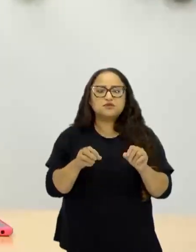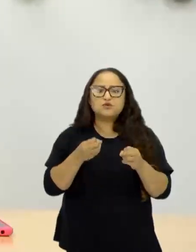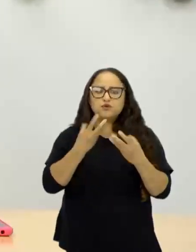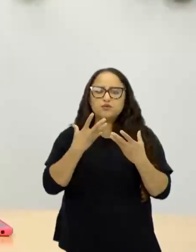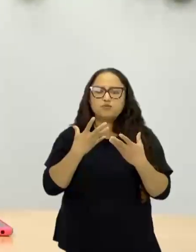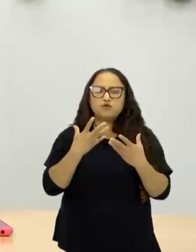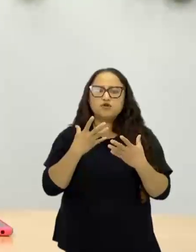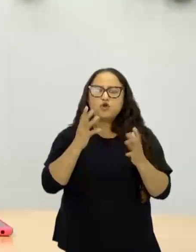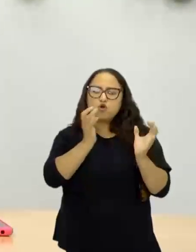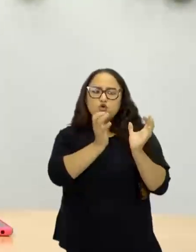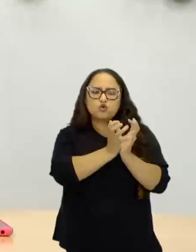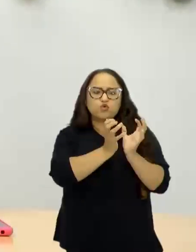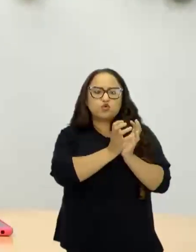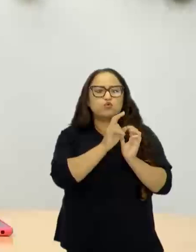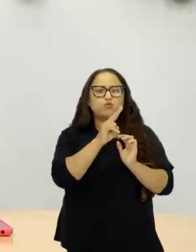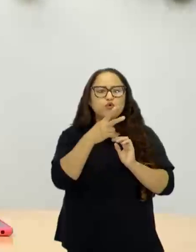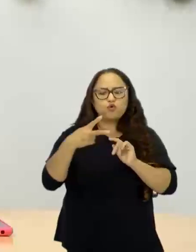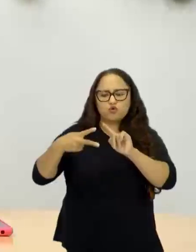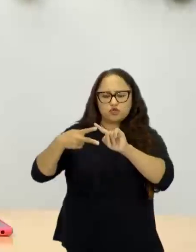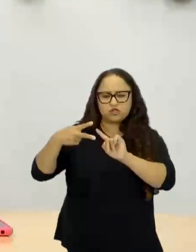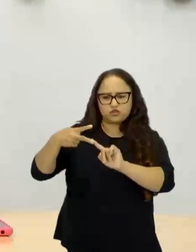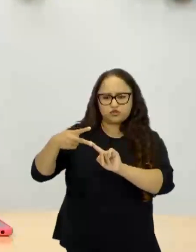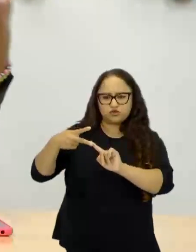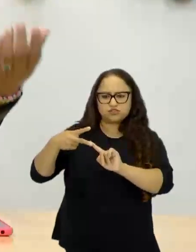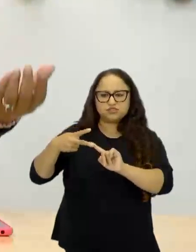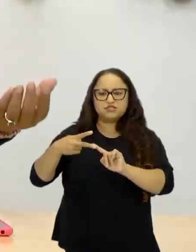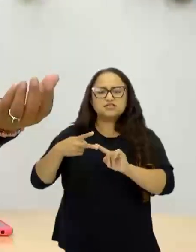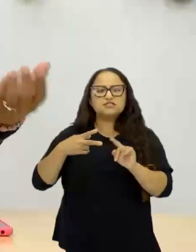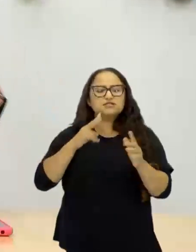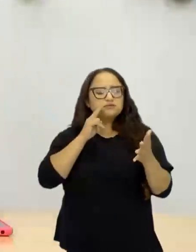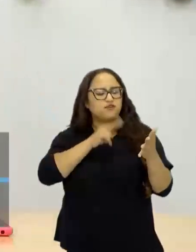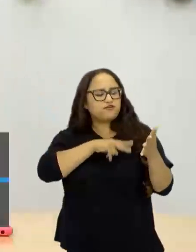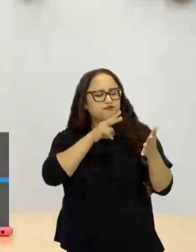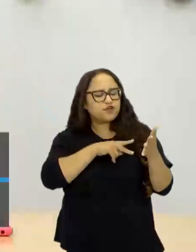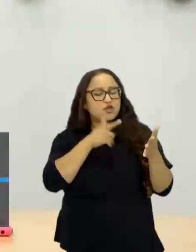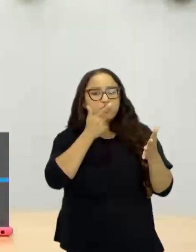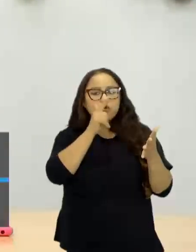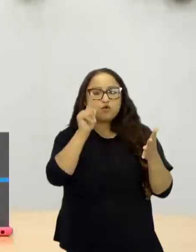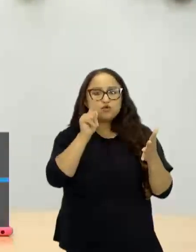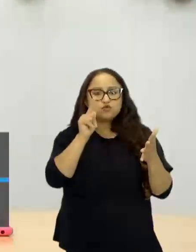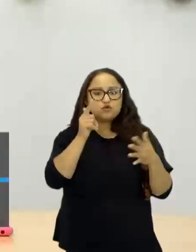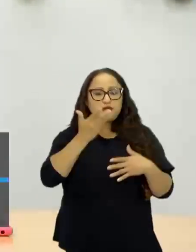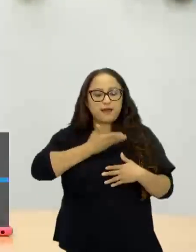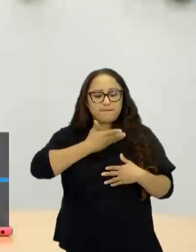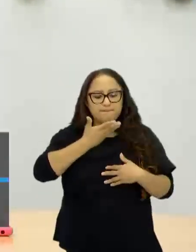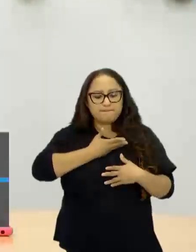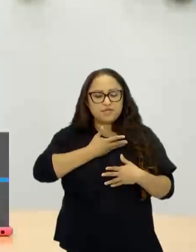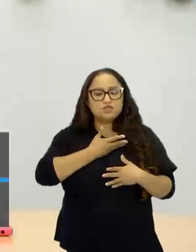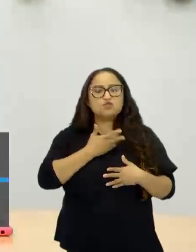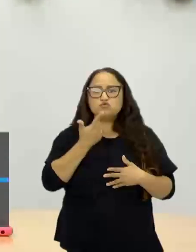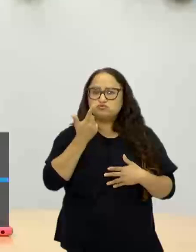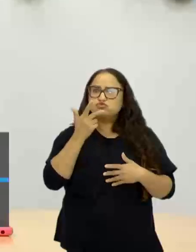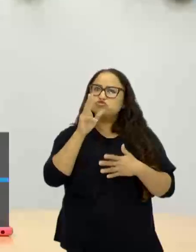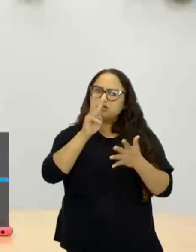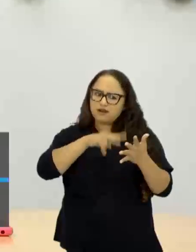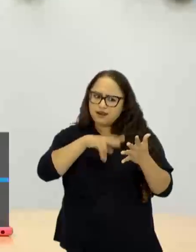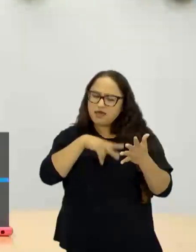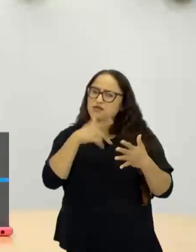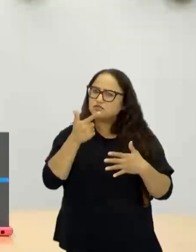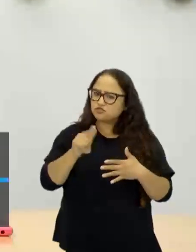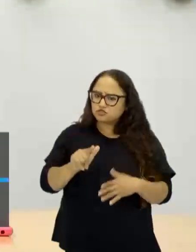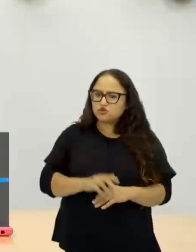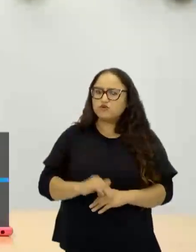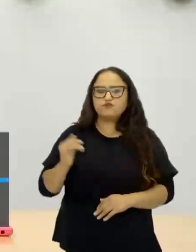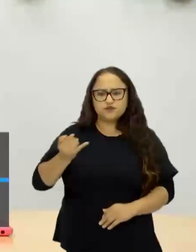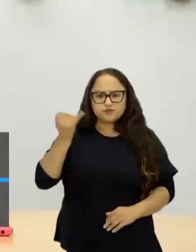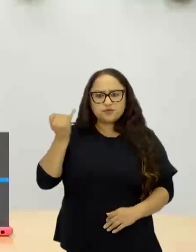falando em grupo ou em dupla para fazer a revisão e o colega ou alguém da sua equipe também fazer essa revisão, porque é importante, né?